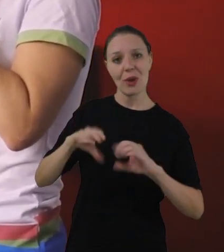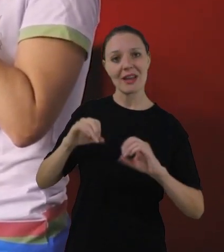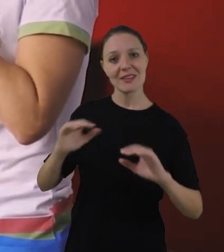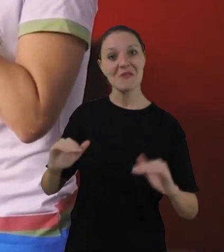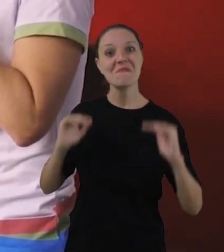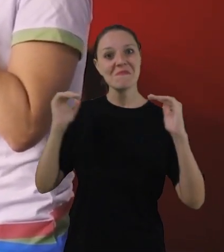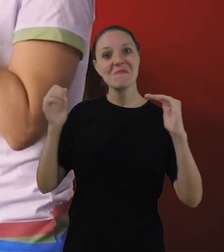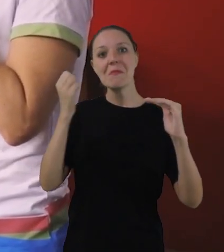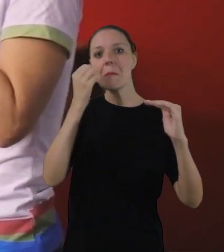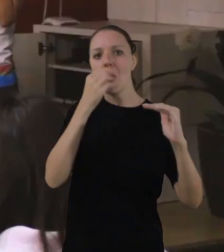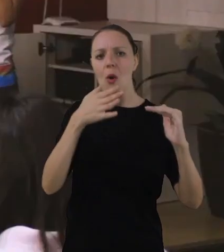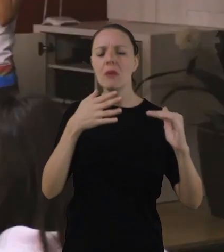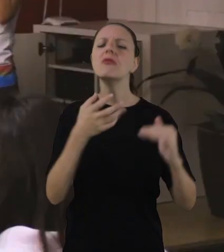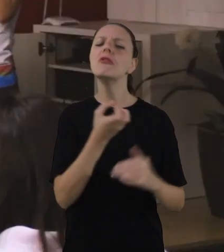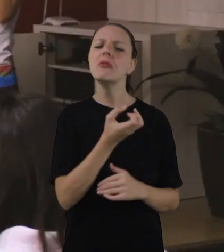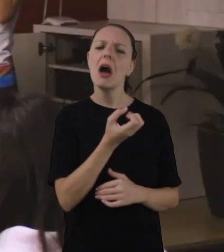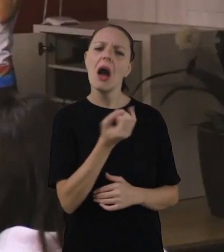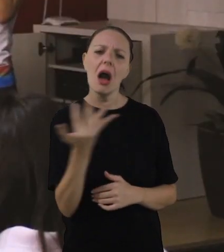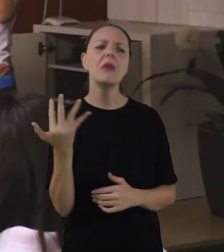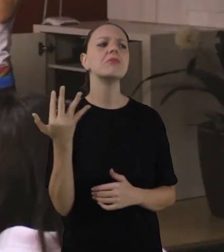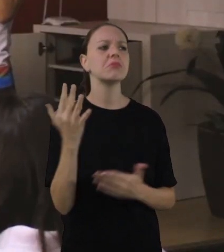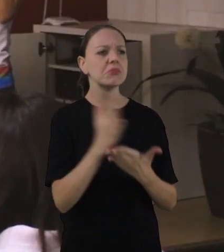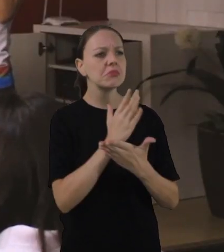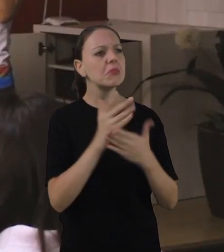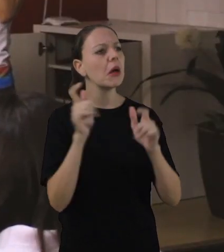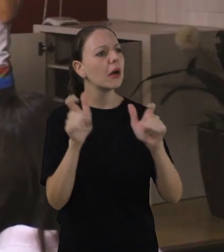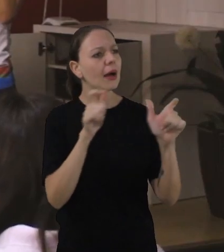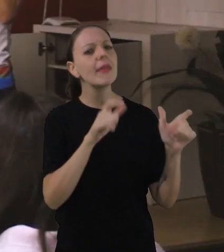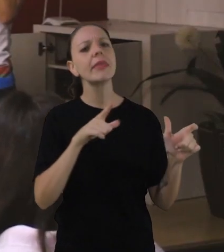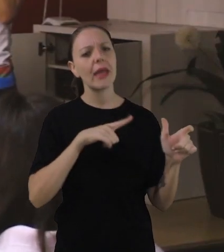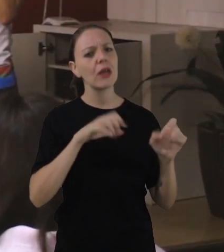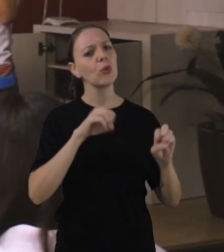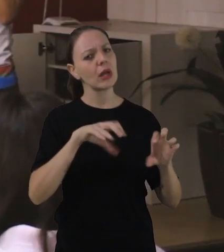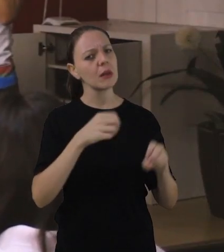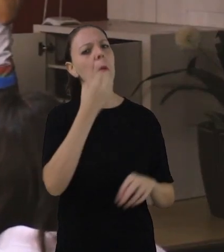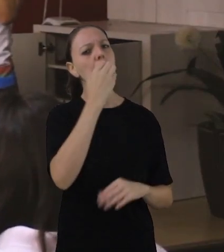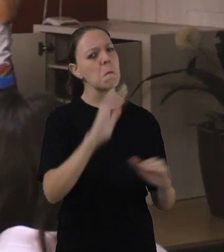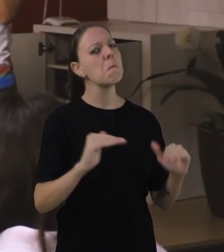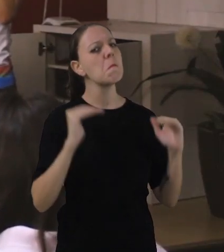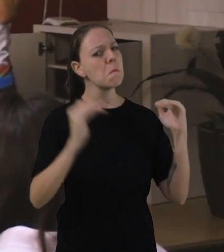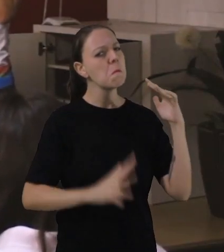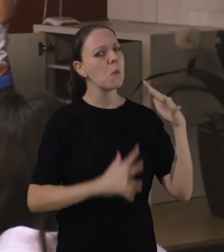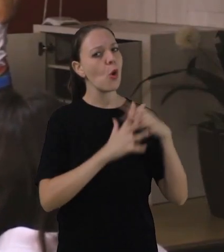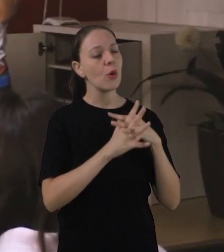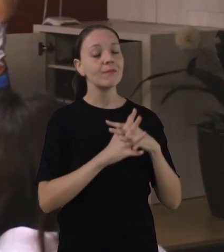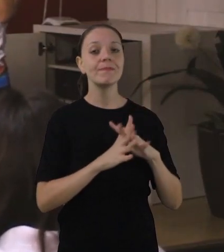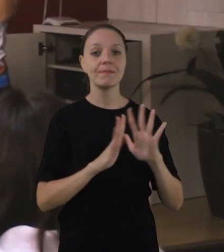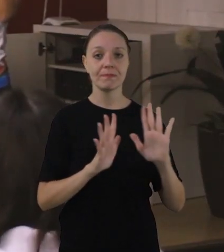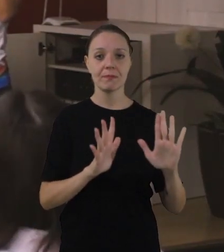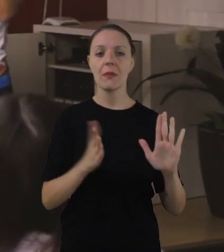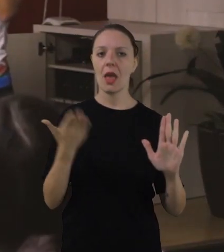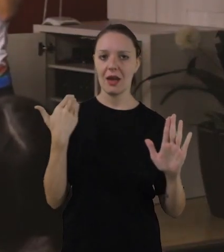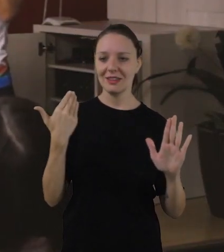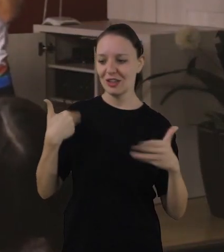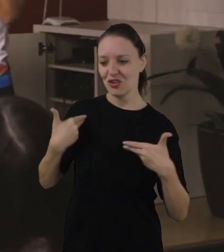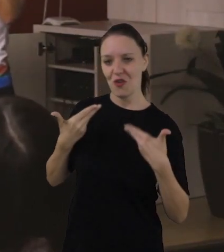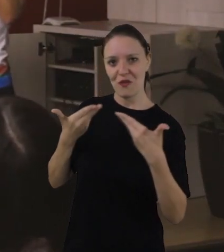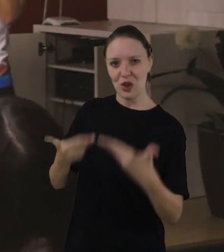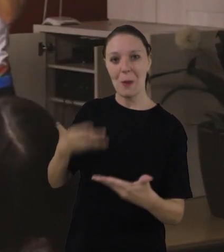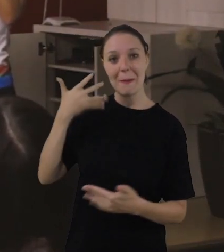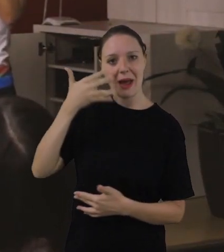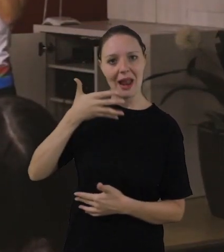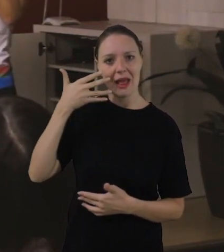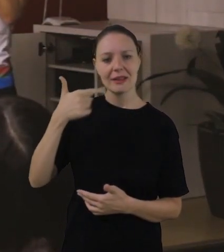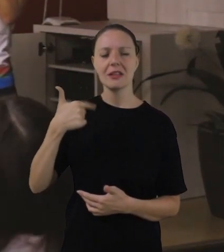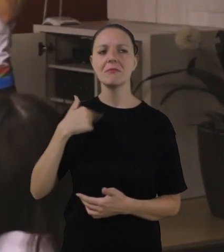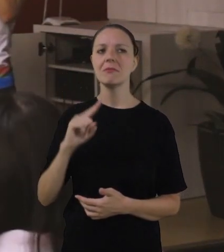gente ainda consegue educação de alto nível. E quando eu fui convidada para fazer essa palestra, eu fiquei